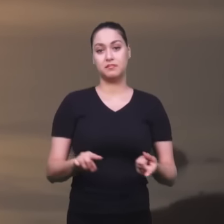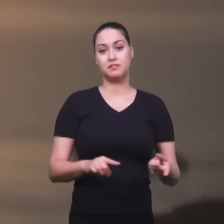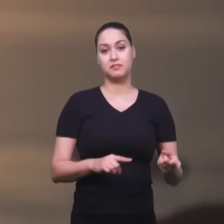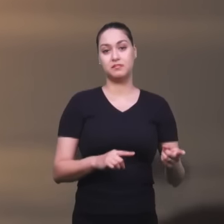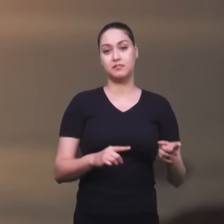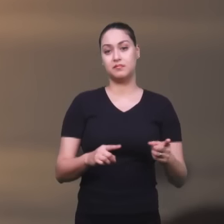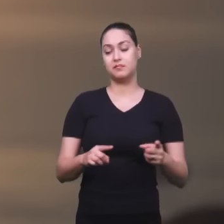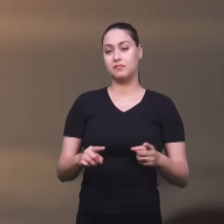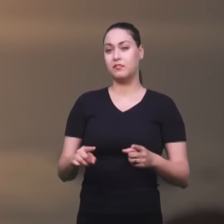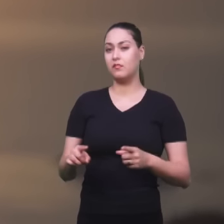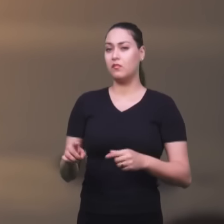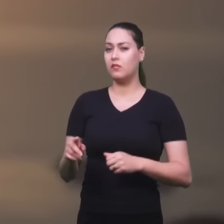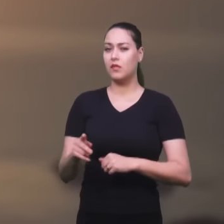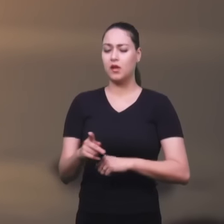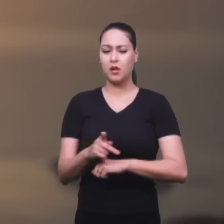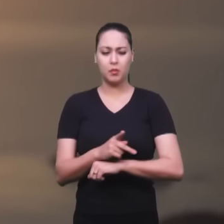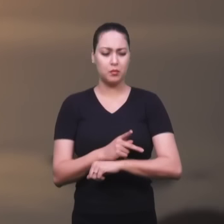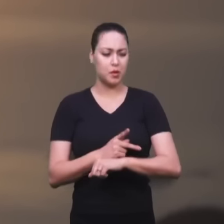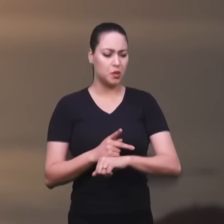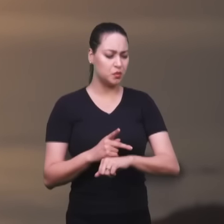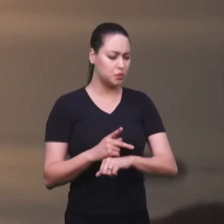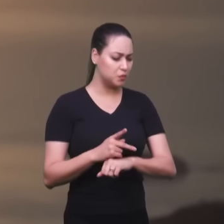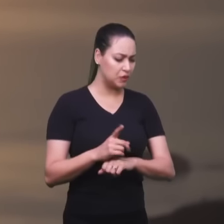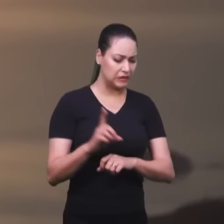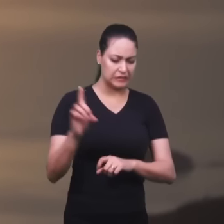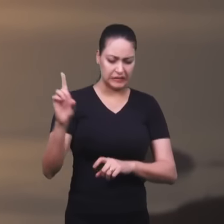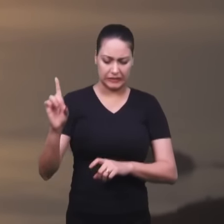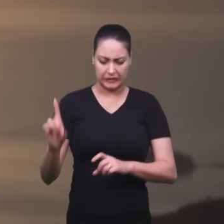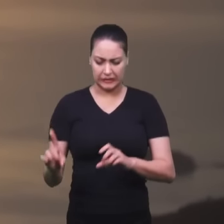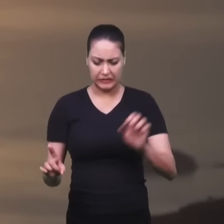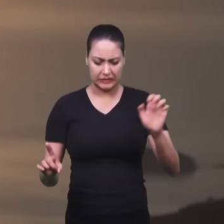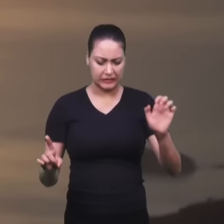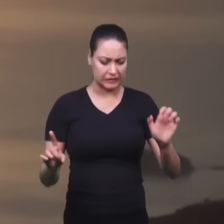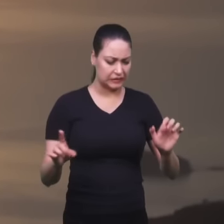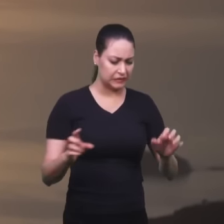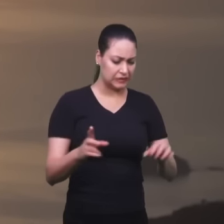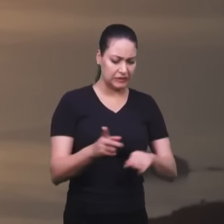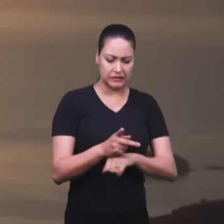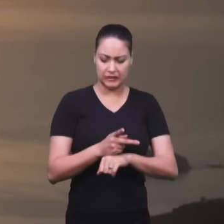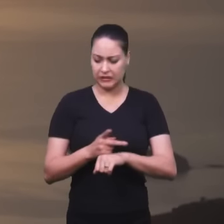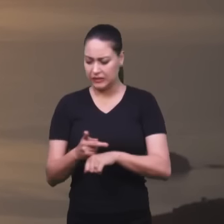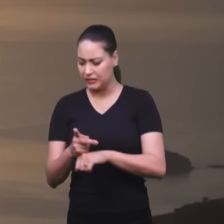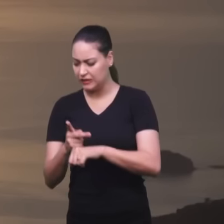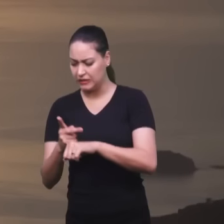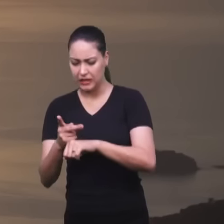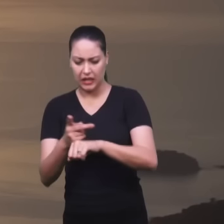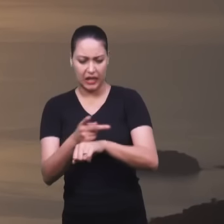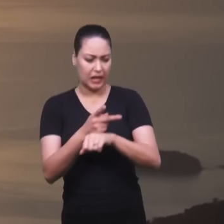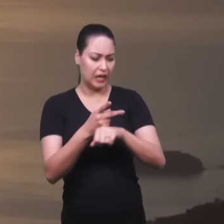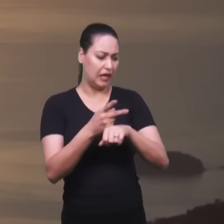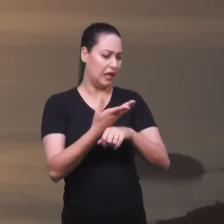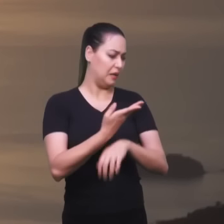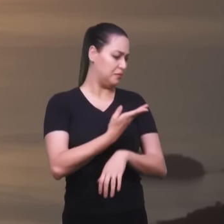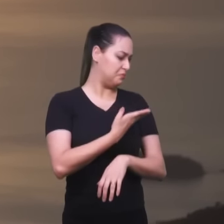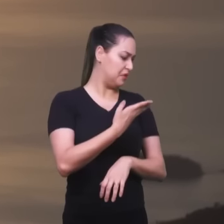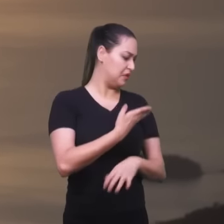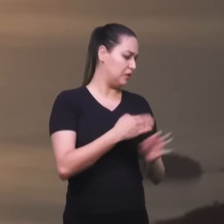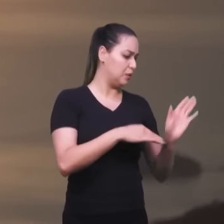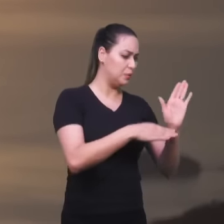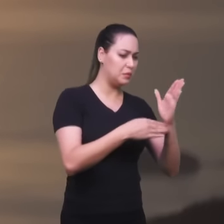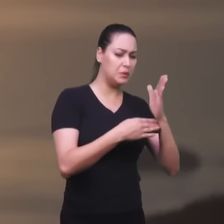Olho a mão direita e peço no ar Quem me